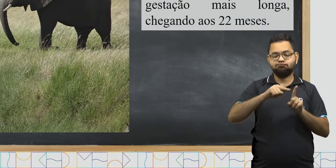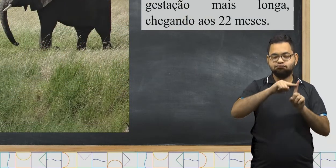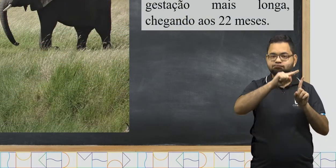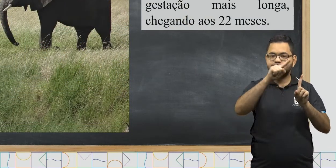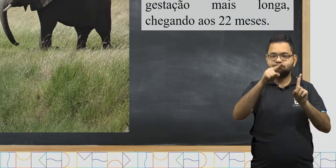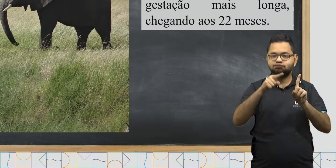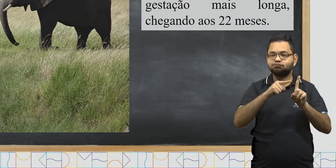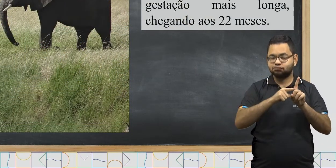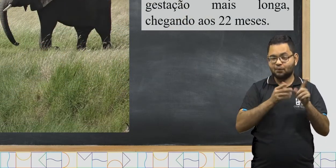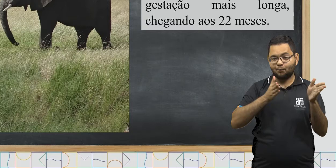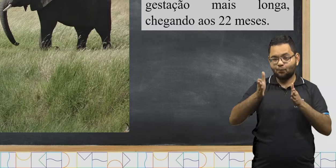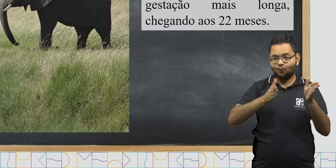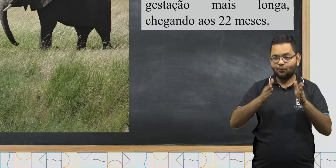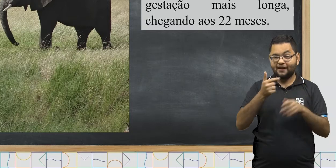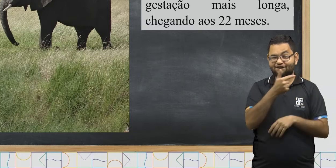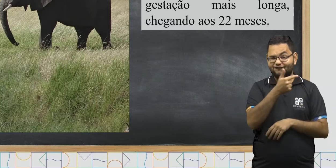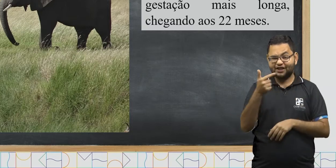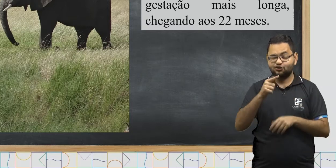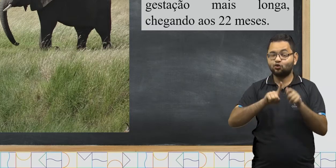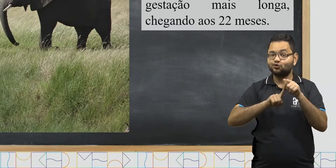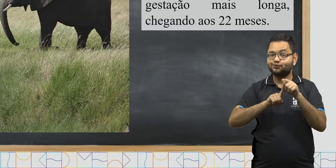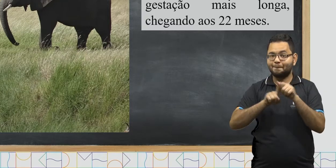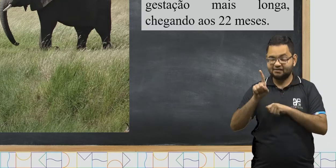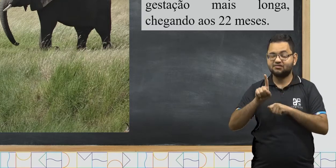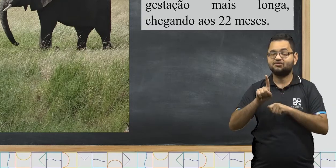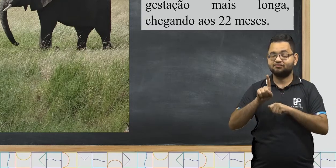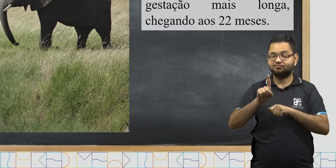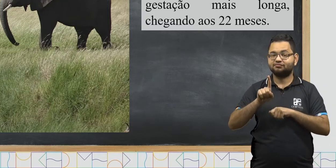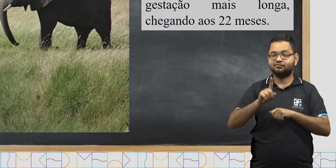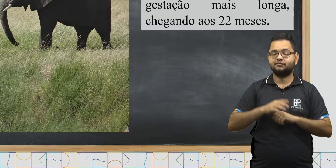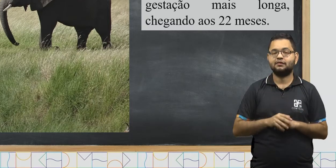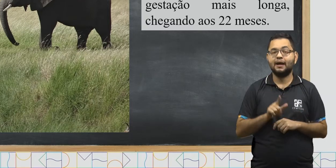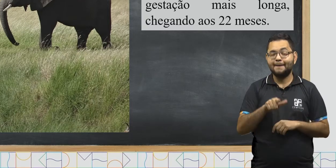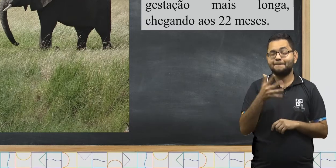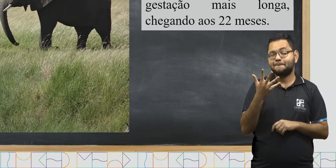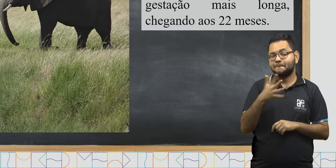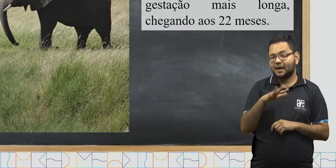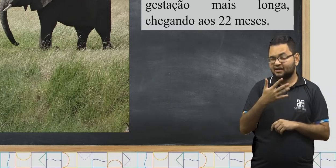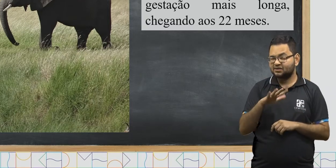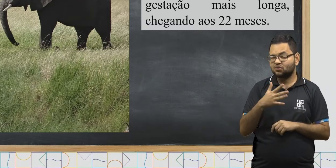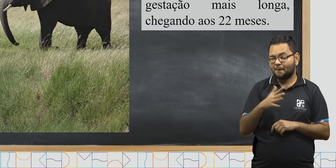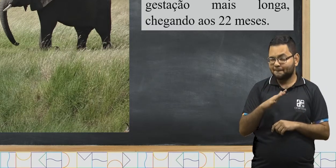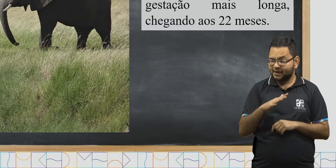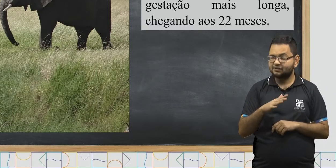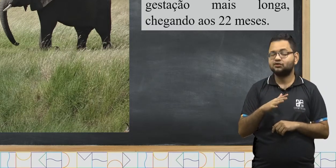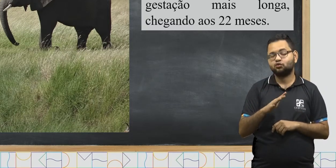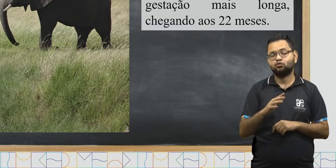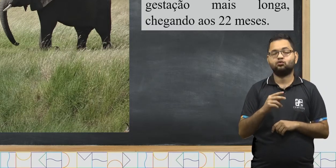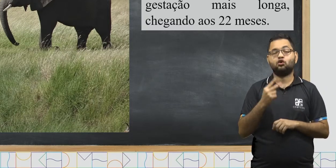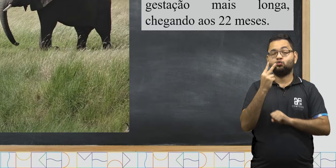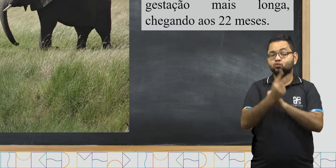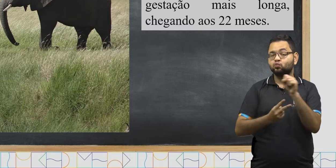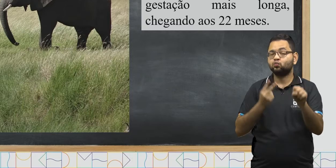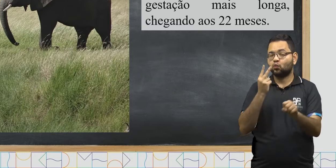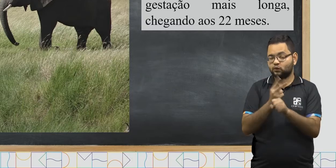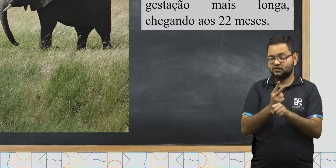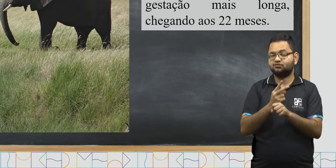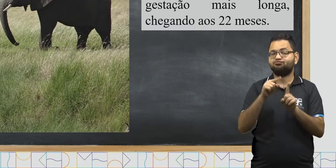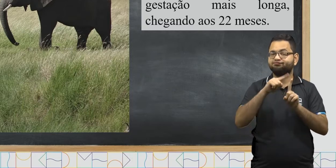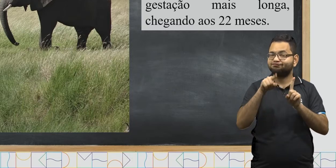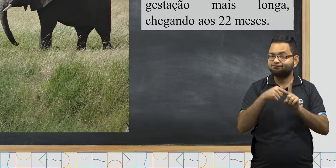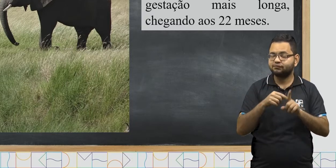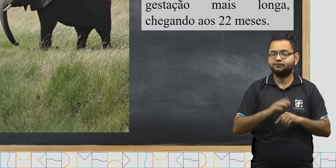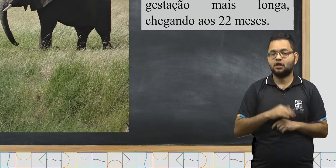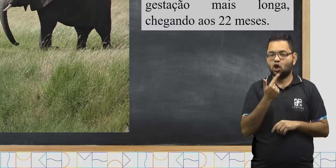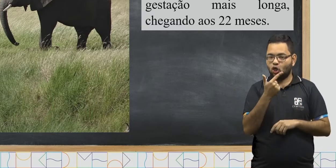que pode chegar até os 22 meses? Isso equivale a quase 2 anos. E um outro